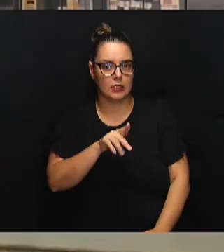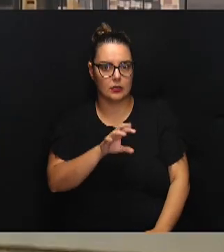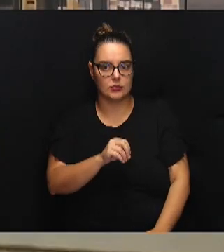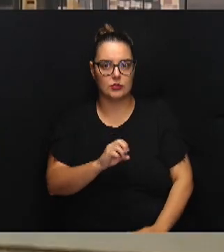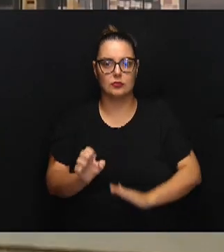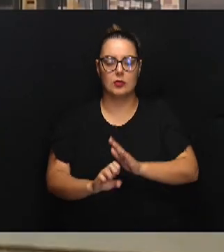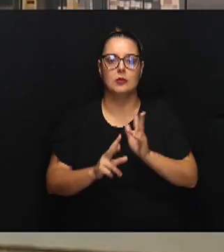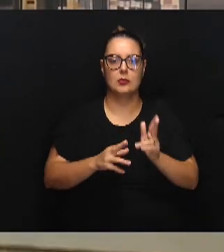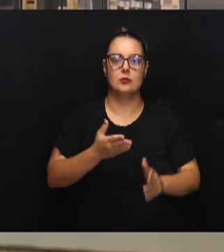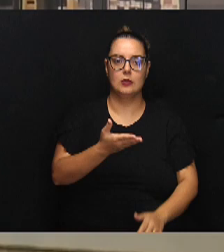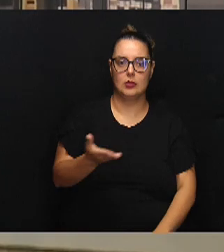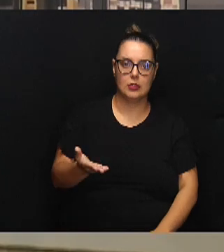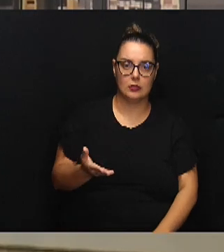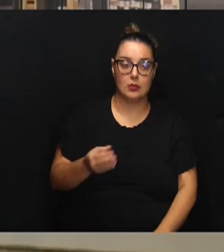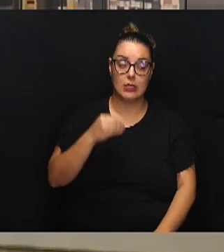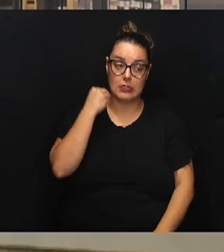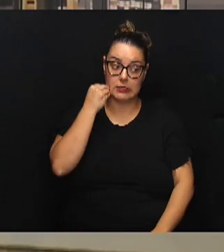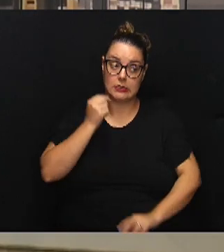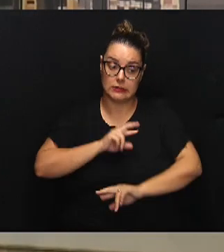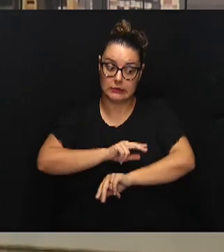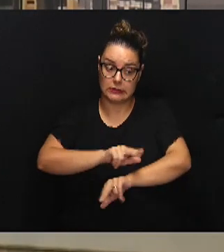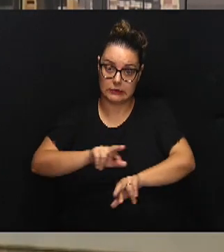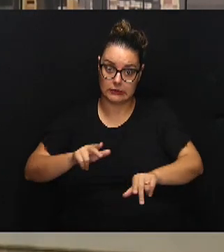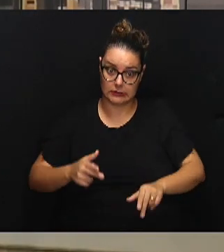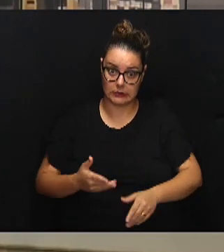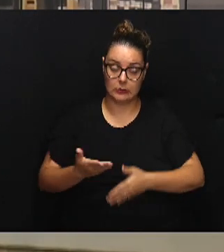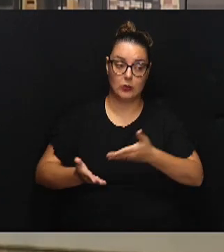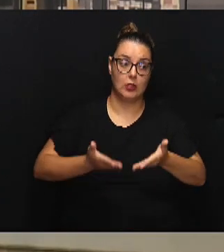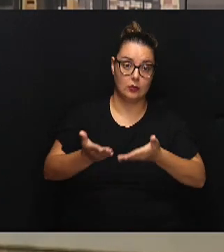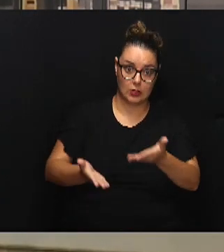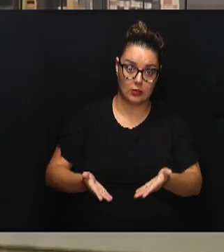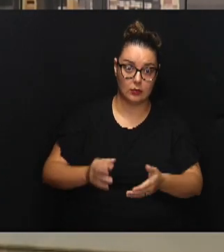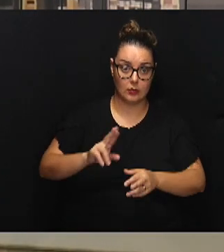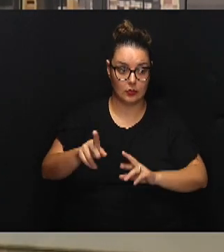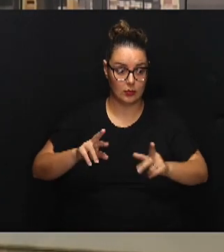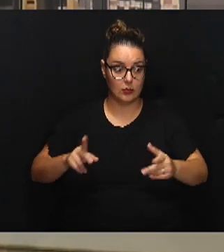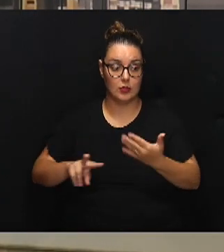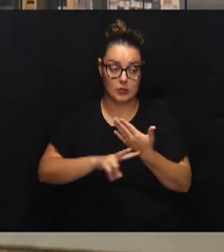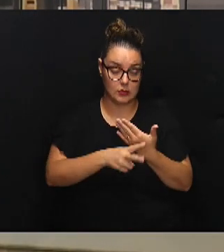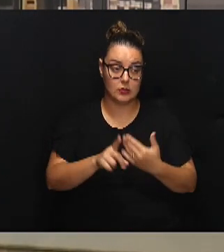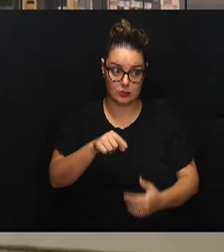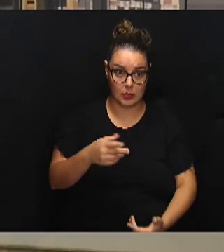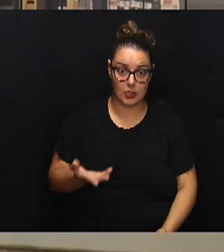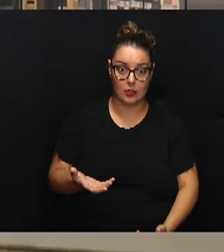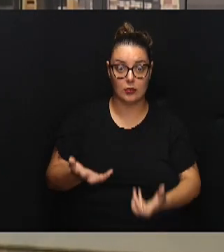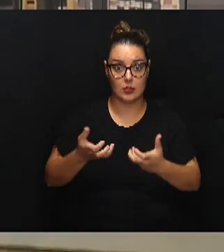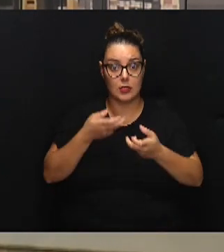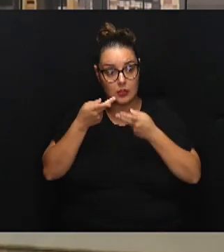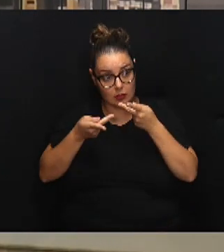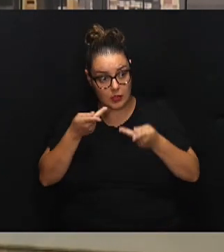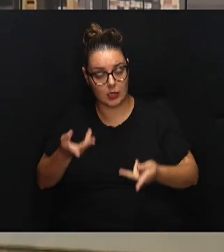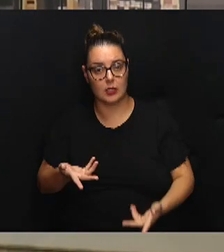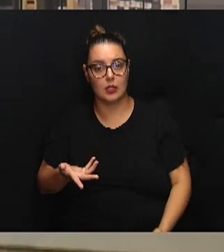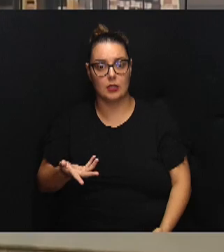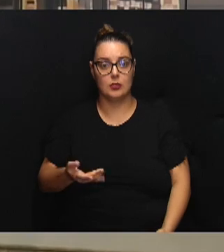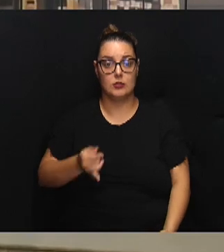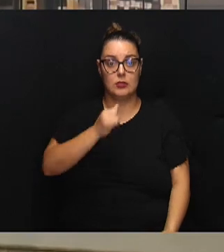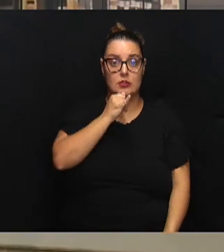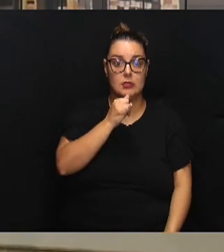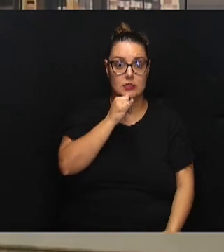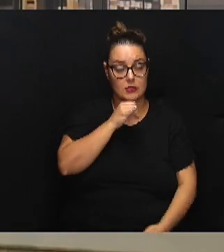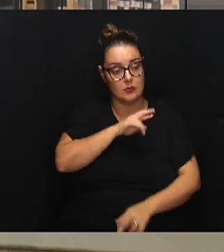vocês precisa ter expertises múltiplas para lidar com os diferentes impactos, né? Eu queria que você desse exemplos,